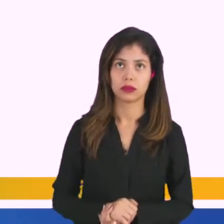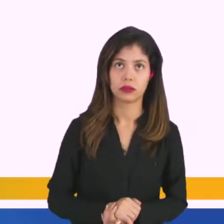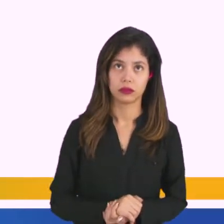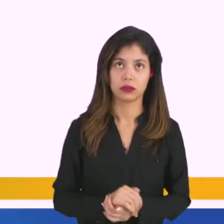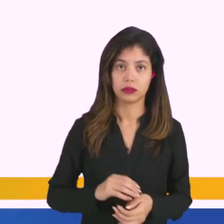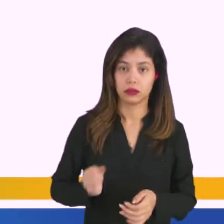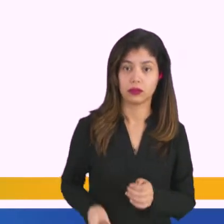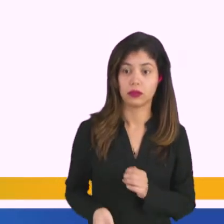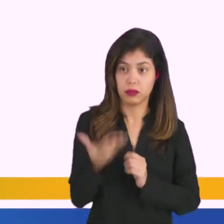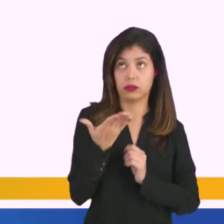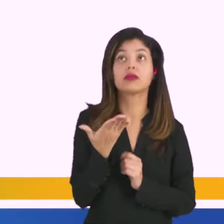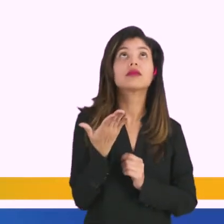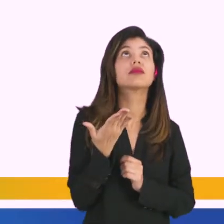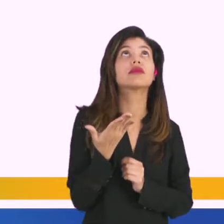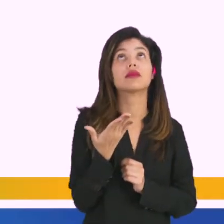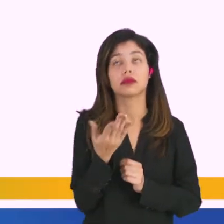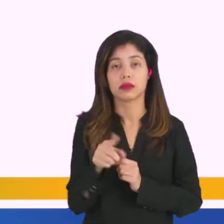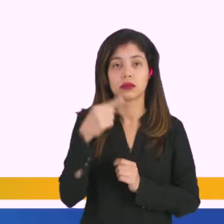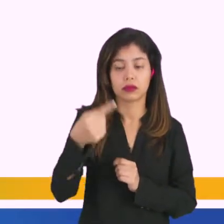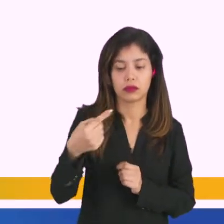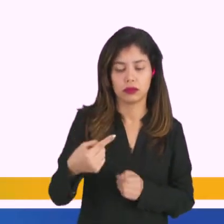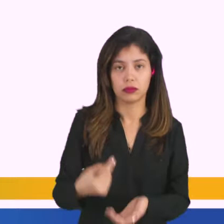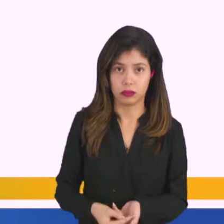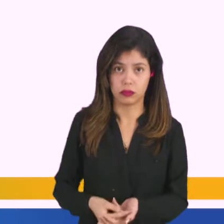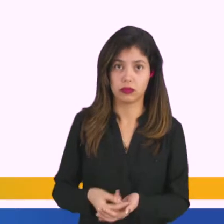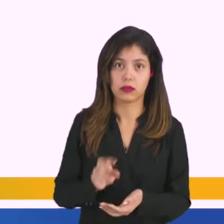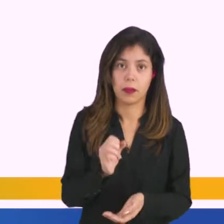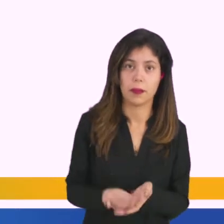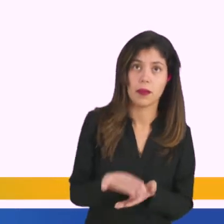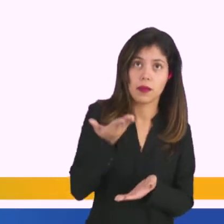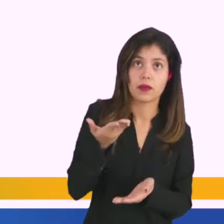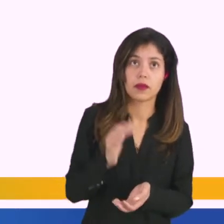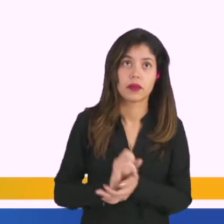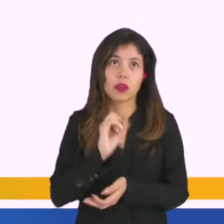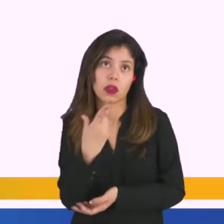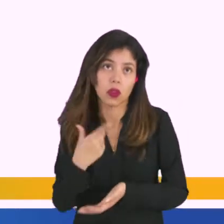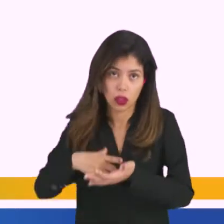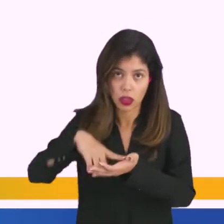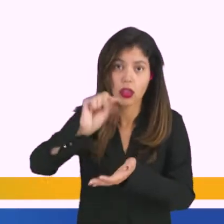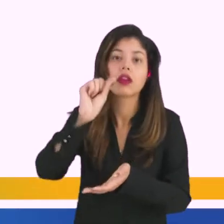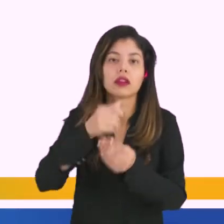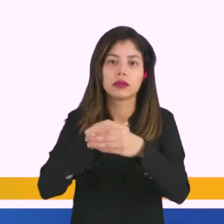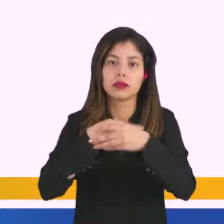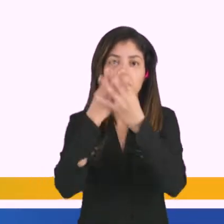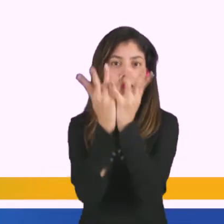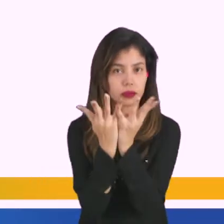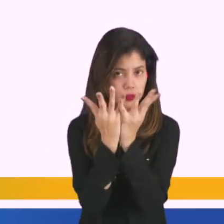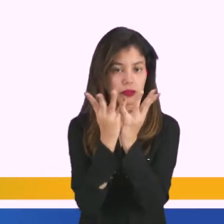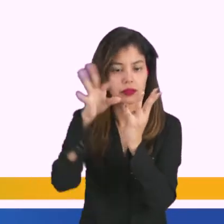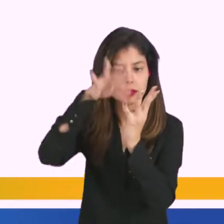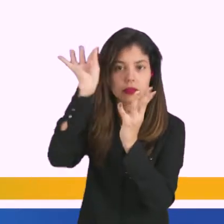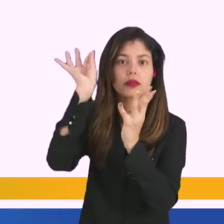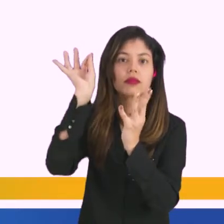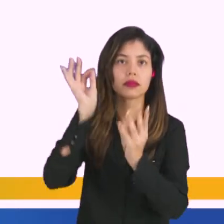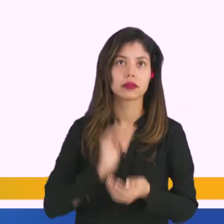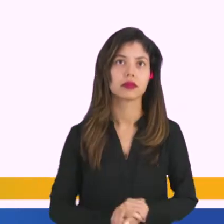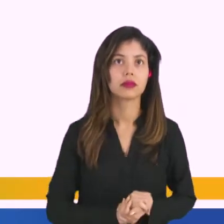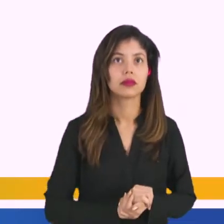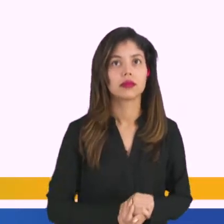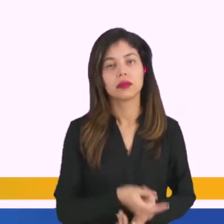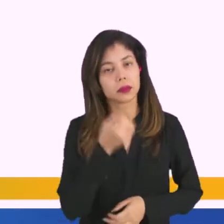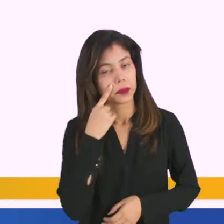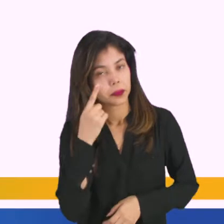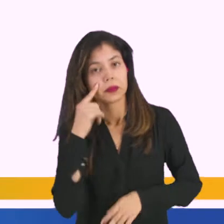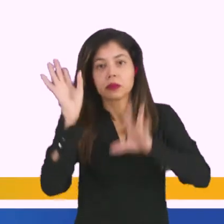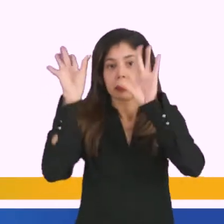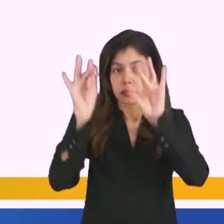resultados. Jogar uma moeda e analisar o lado que cairá para cima ou retirar uma carta aleatória de um baralho,